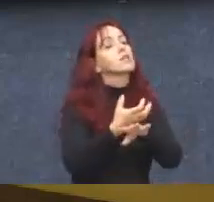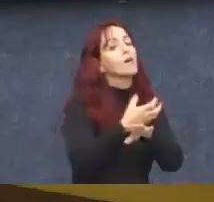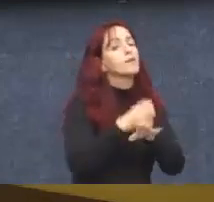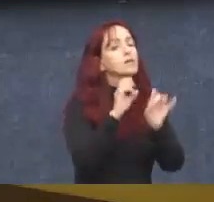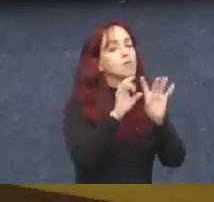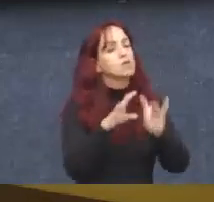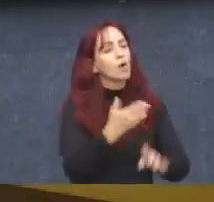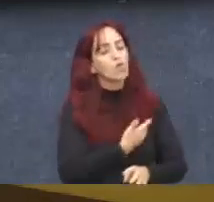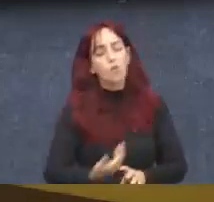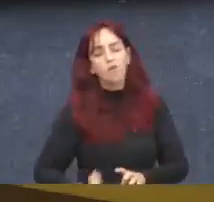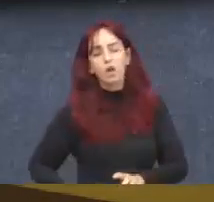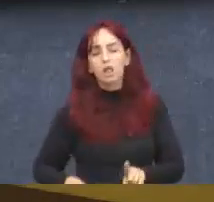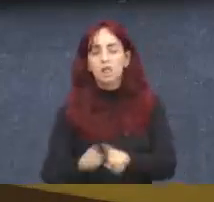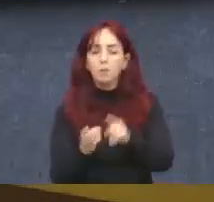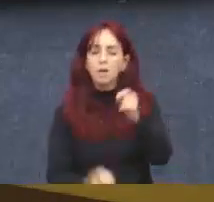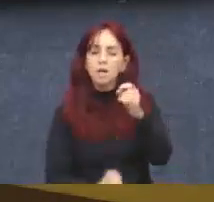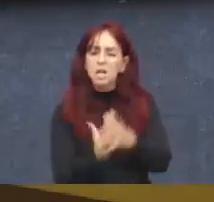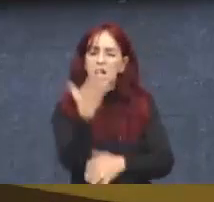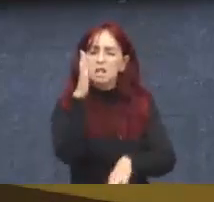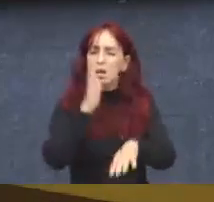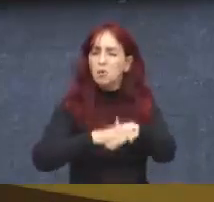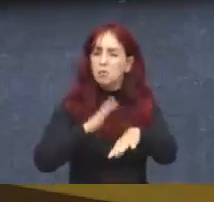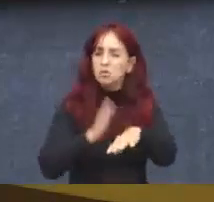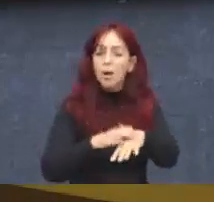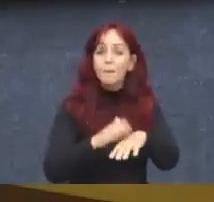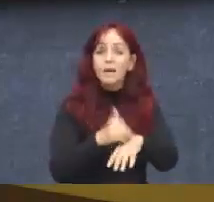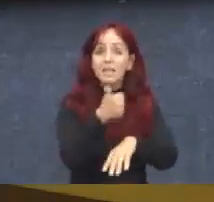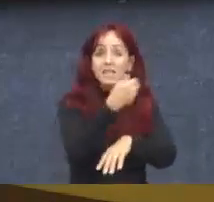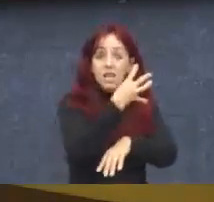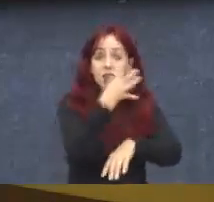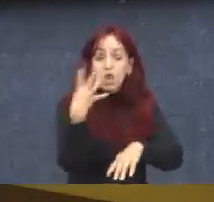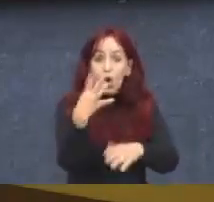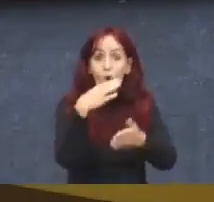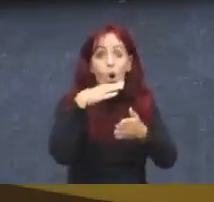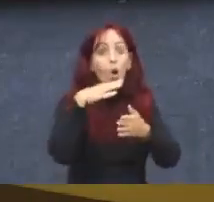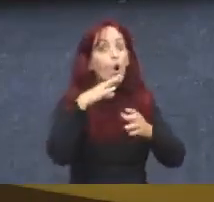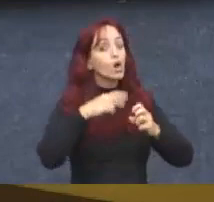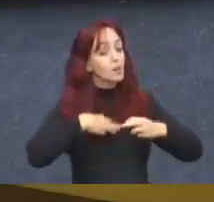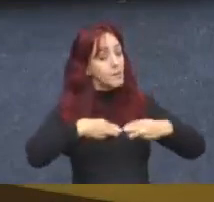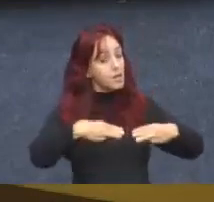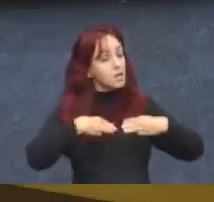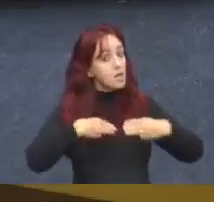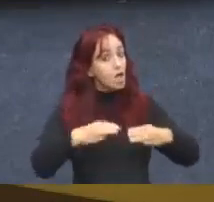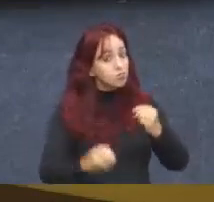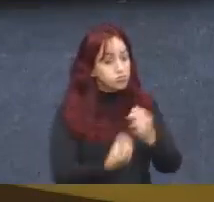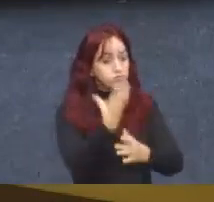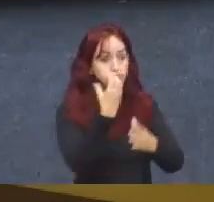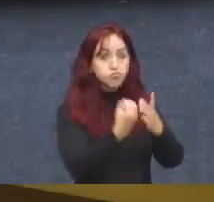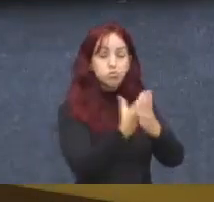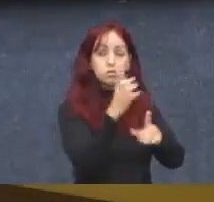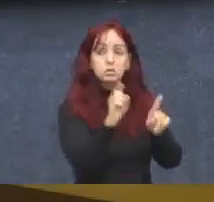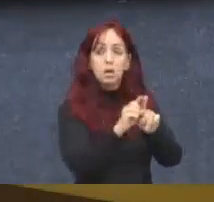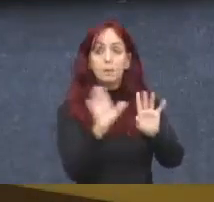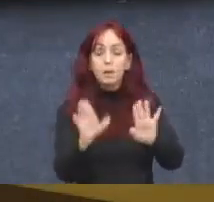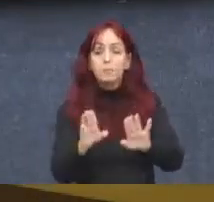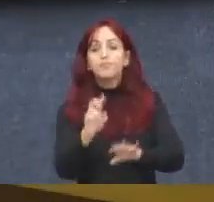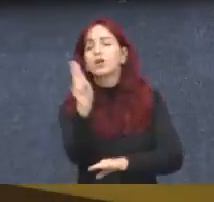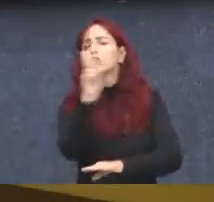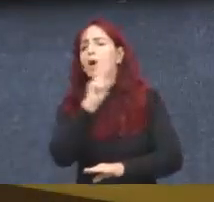governo. Criação de mais 14 ministérios do que a gente já tinha. Nomeação de